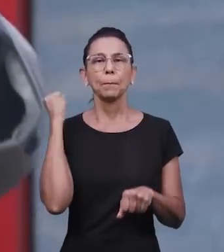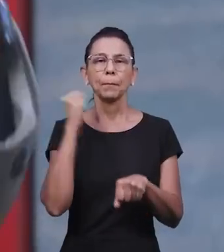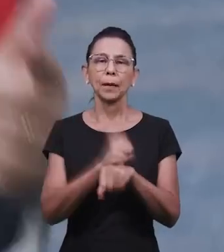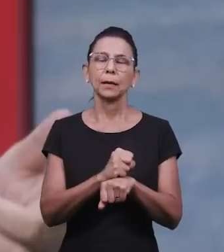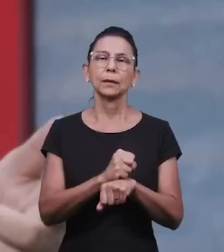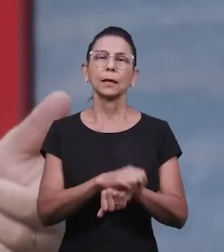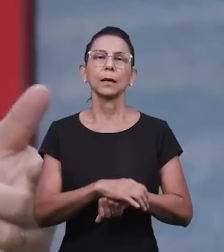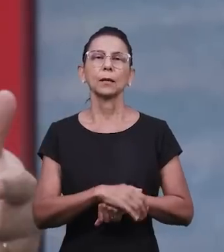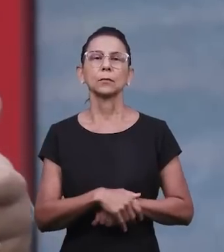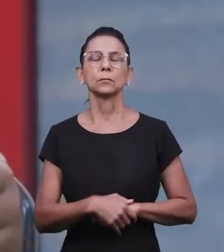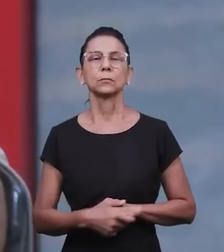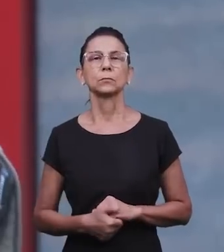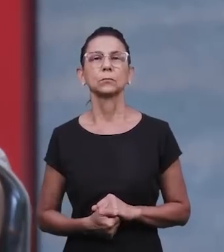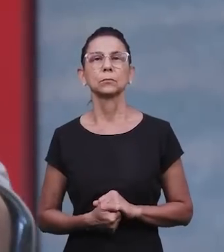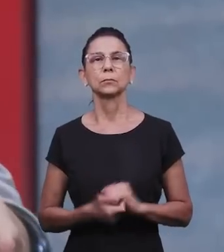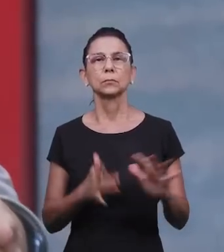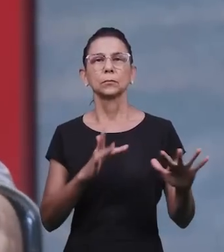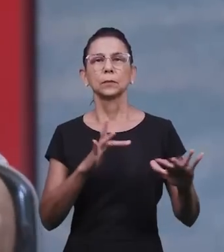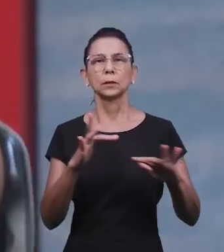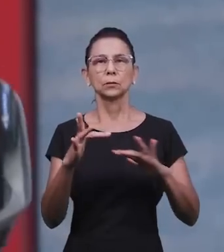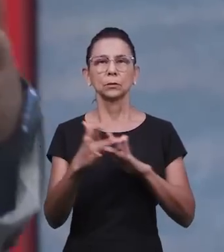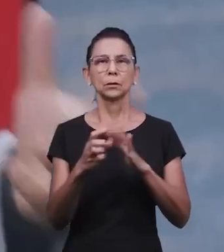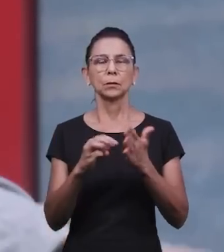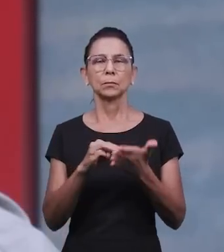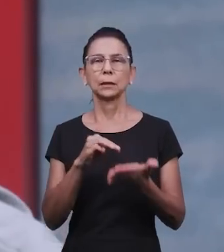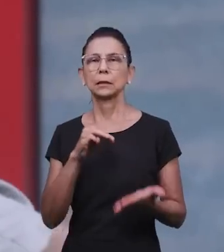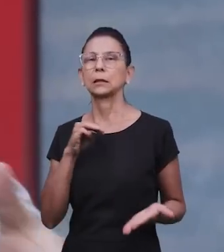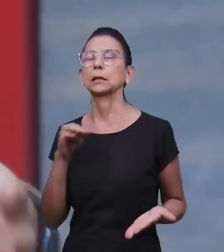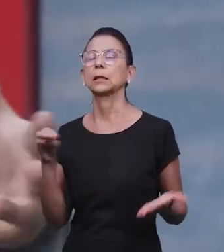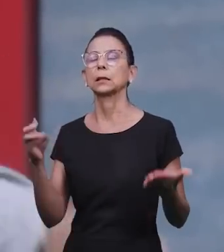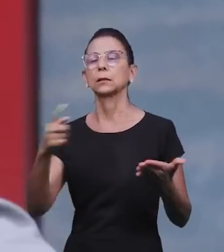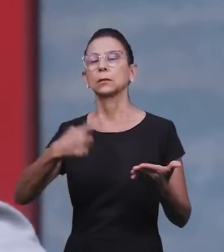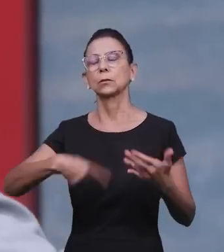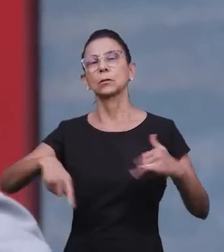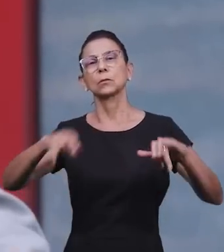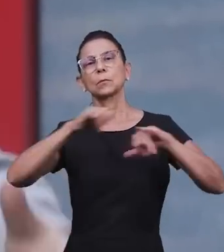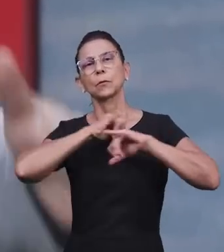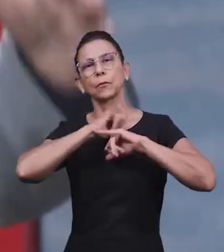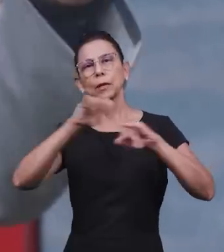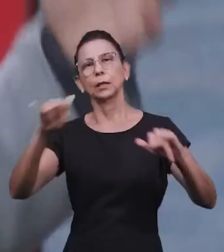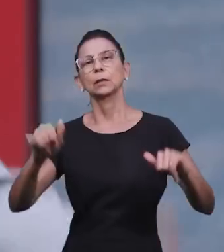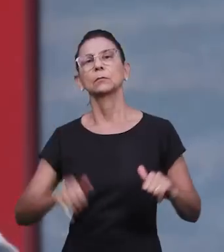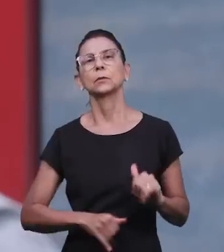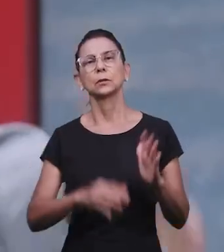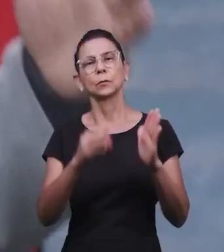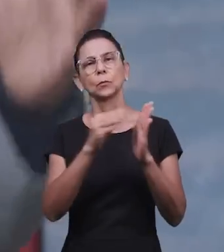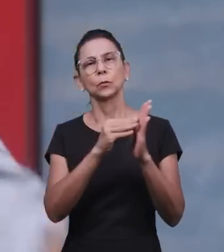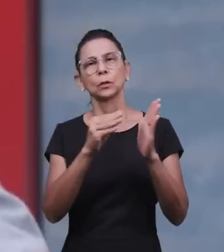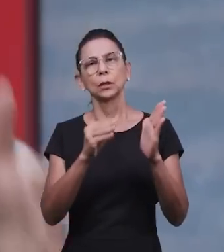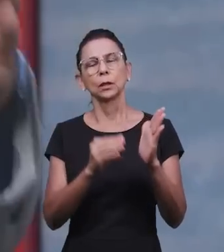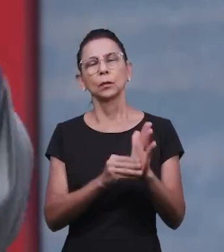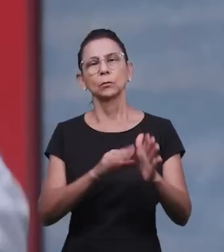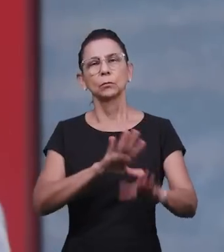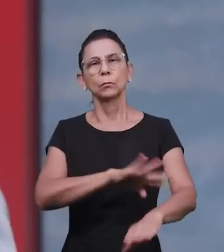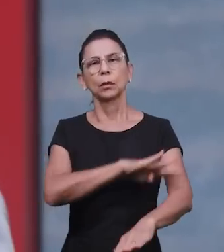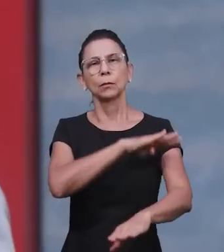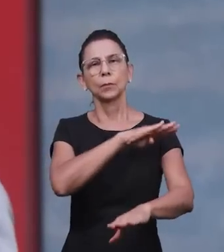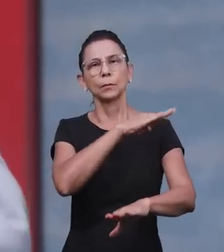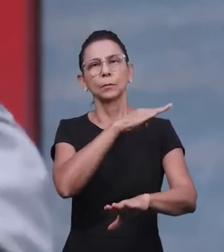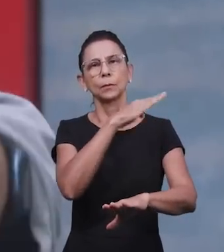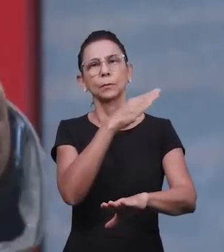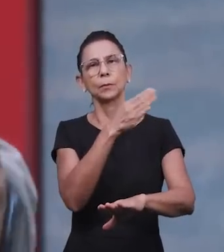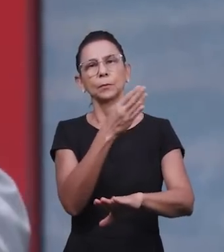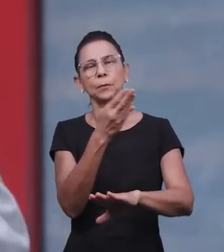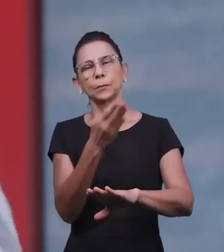os canais das redes sociais da Igreja Cristã Maranata estão falando, nós estamos falando. Nós temos conteúdo de manhã, de tarde, de noite,